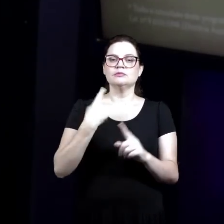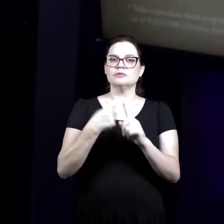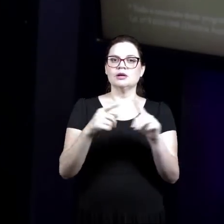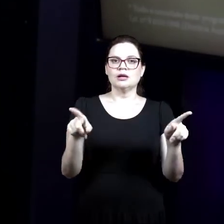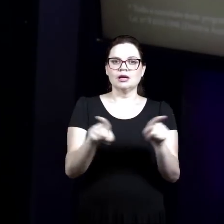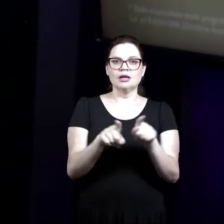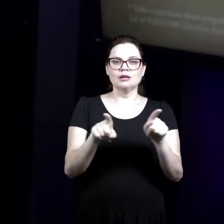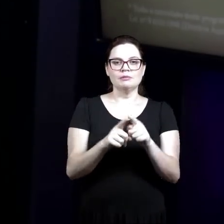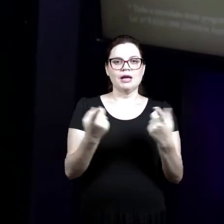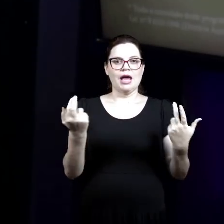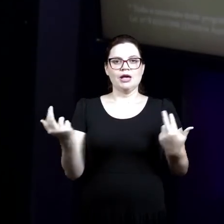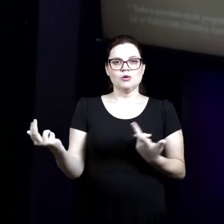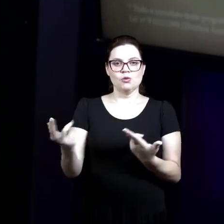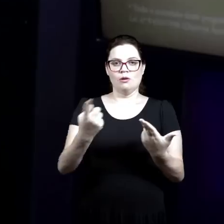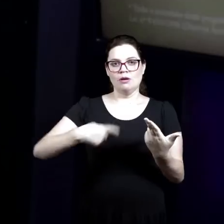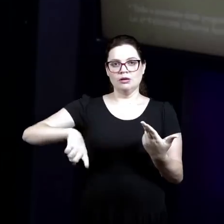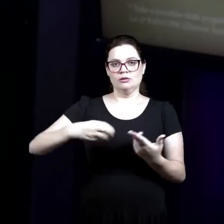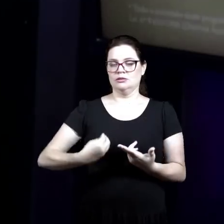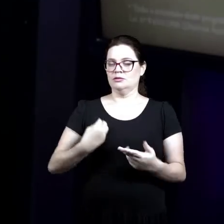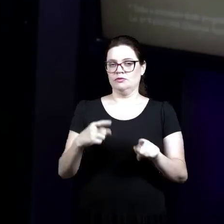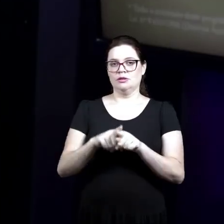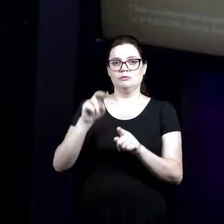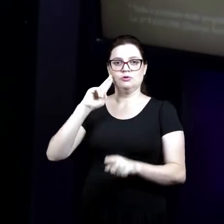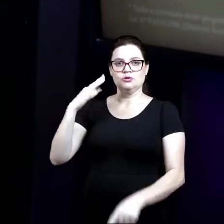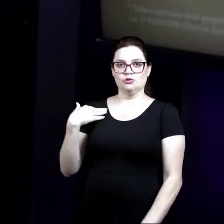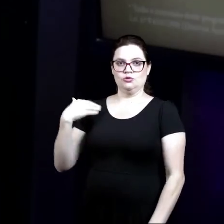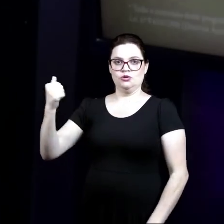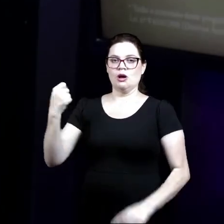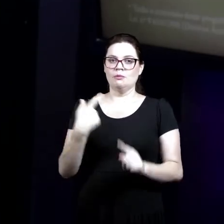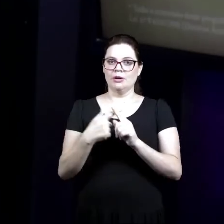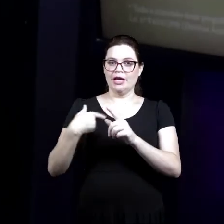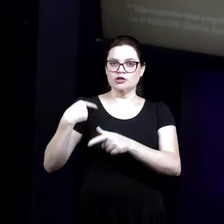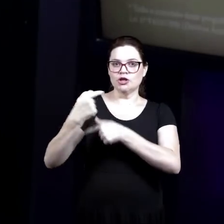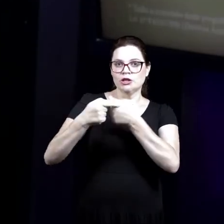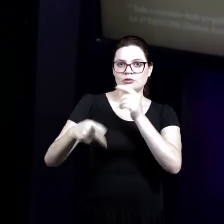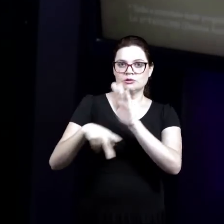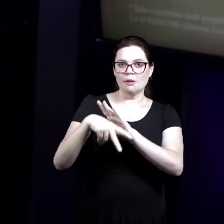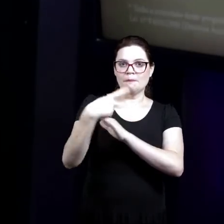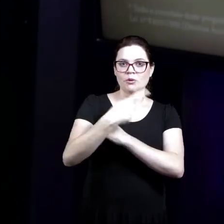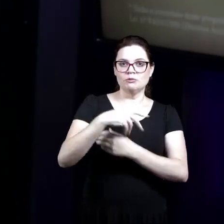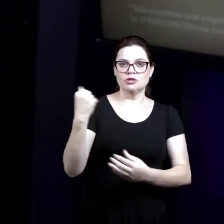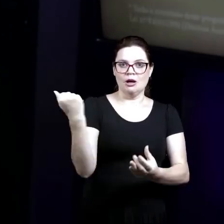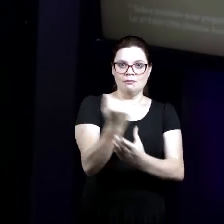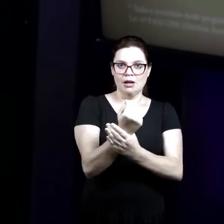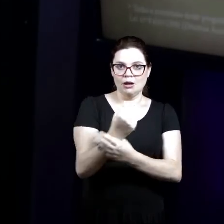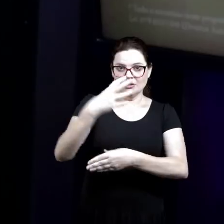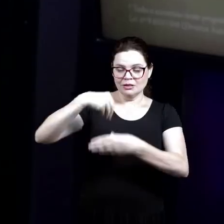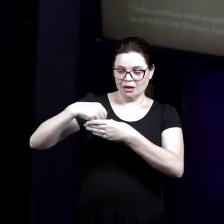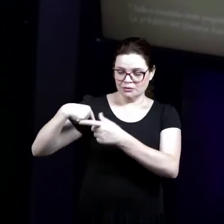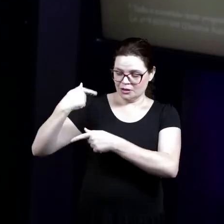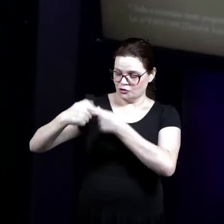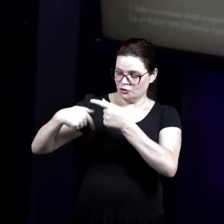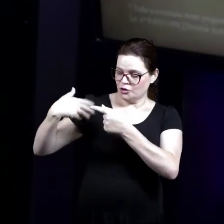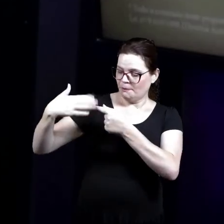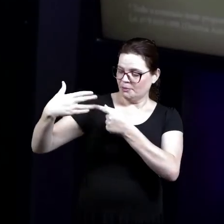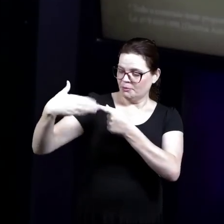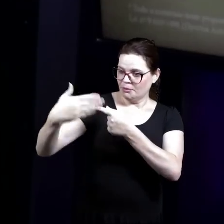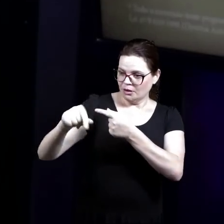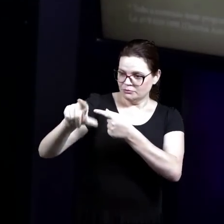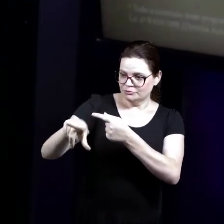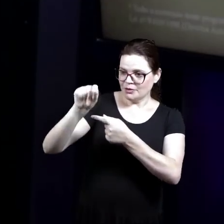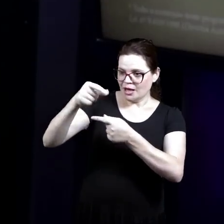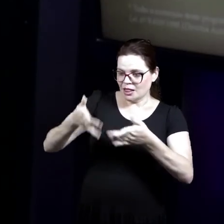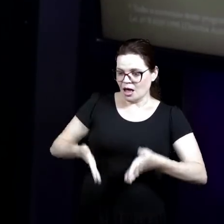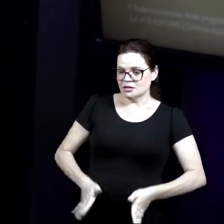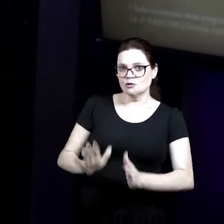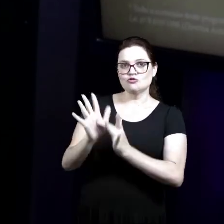estende também a cada um de nós. Por quê? Na genealogia de Abraão está a pessoa bendita do Senhor Jesus. Glória a Deus. Não é isso?